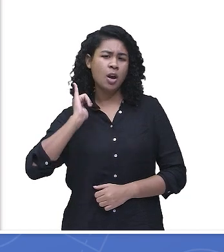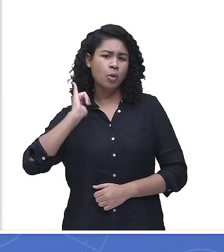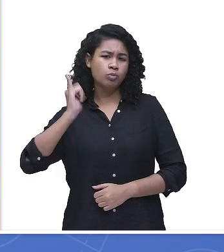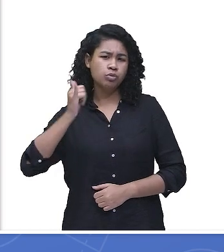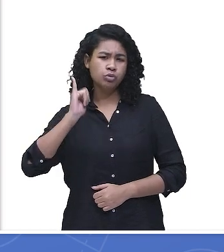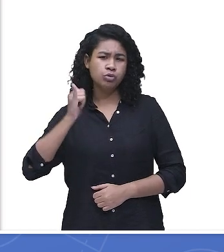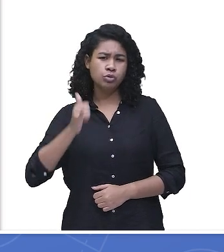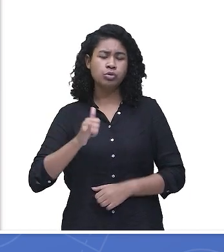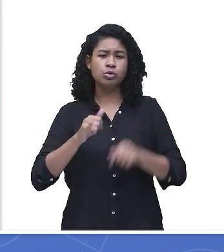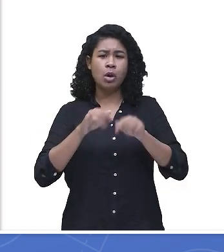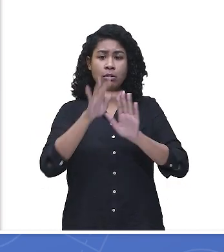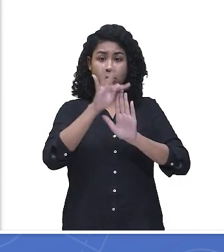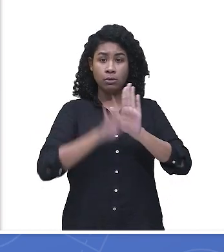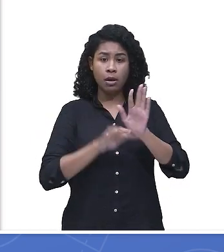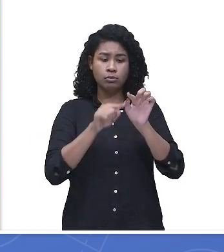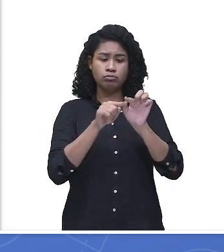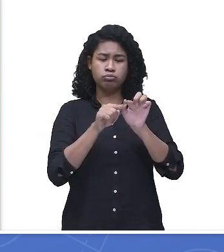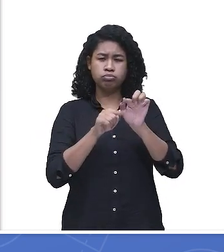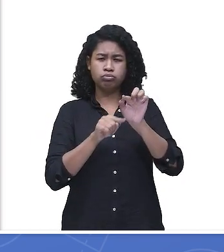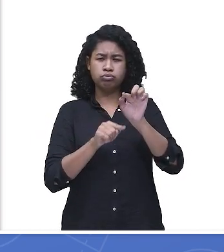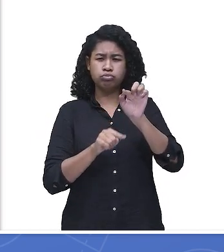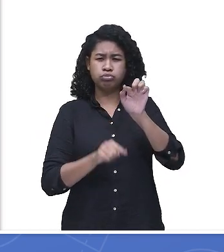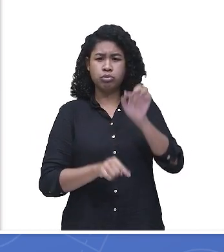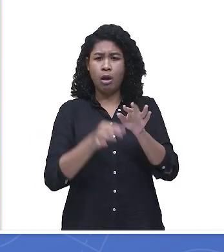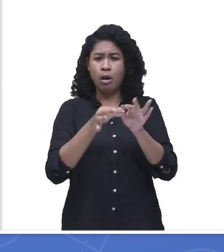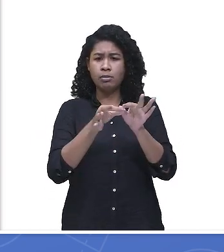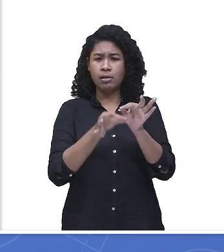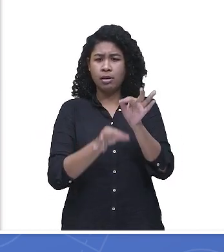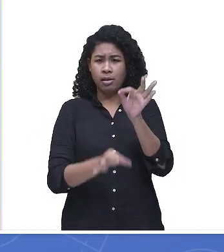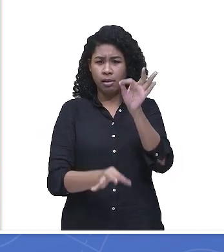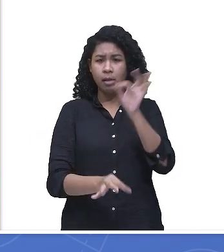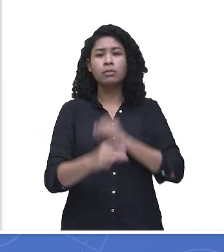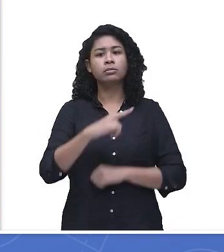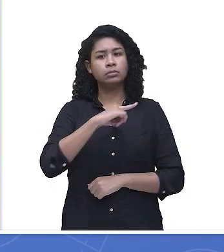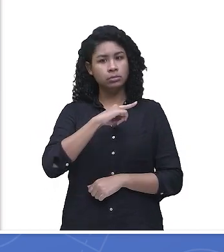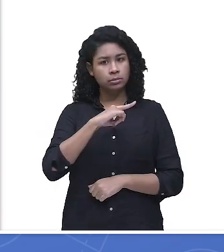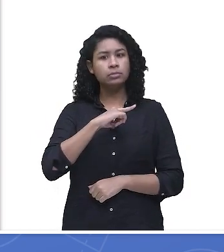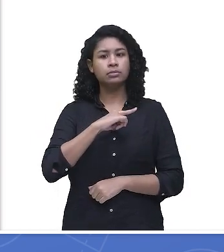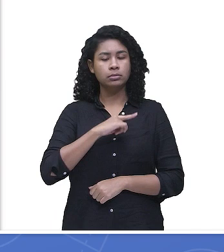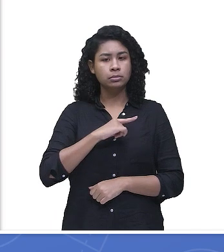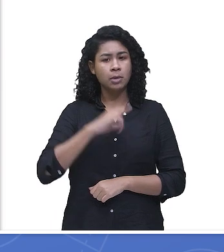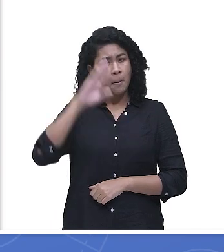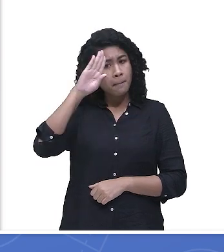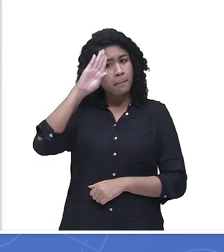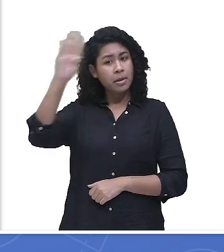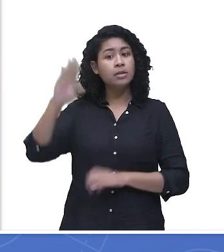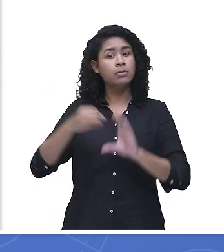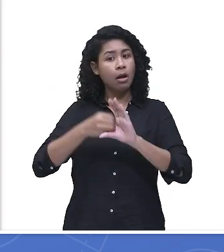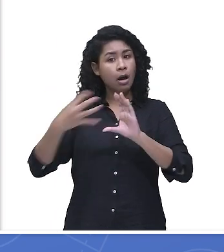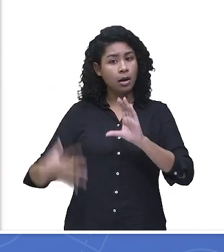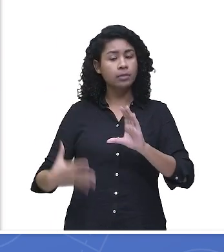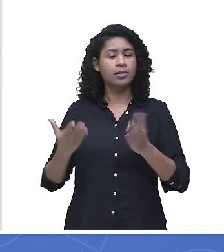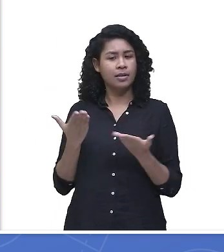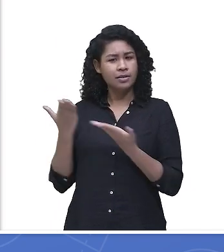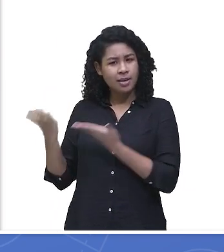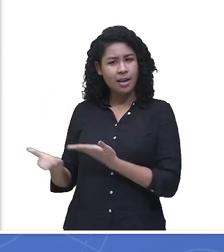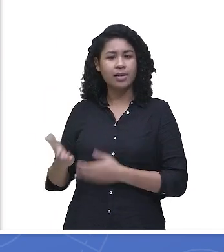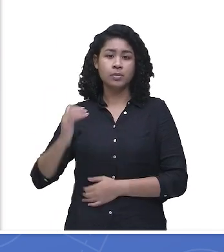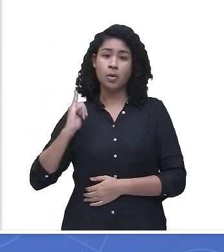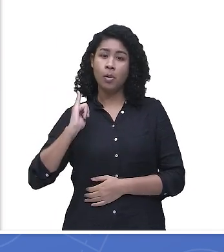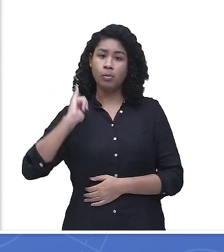narrativa longa, certo? Essa aqui é a principal característica desse gênero. Ou seja, é uma